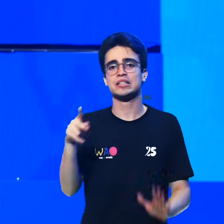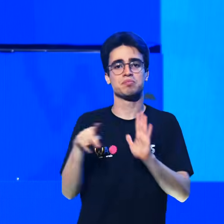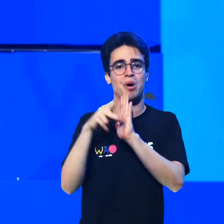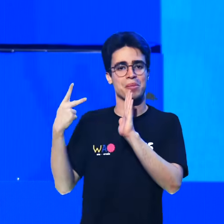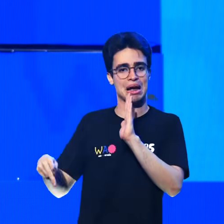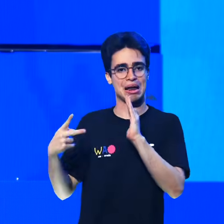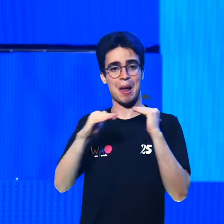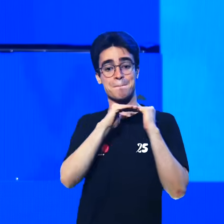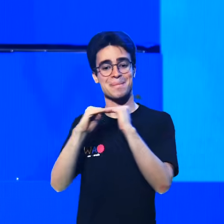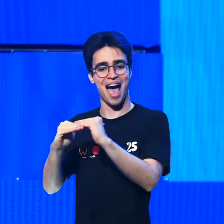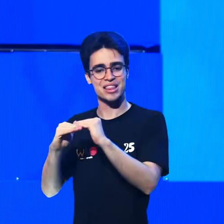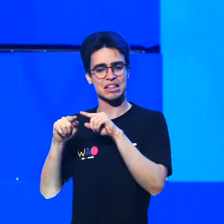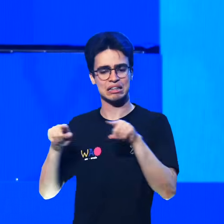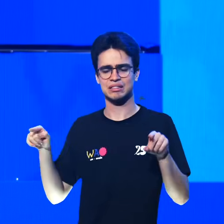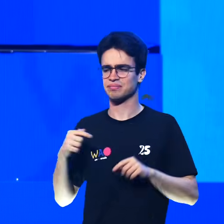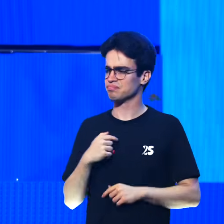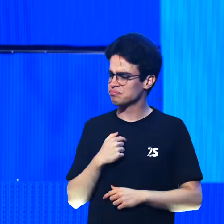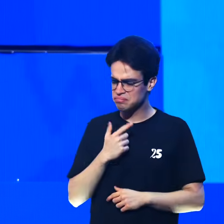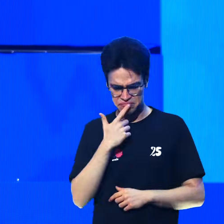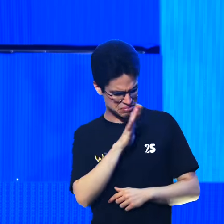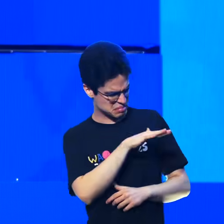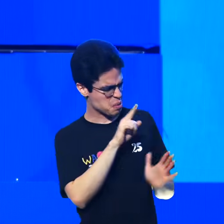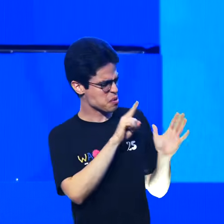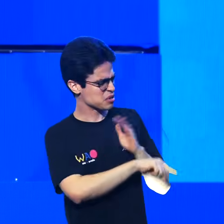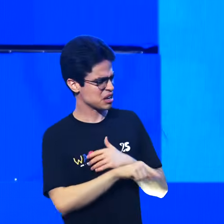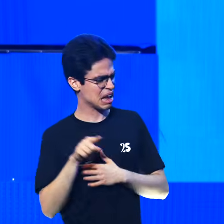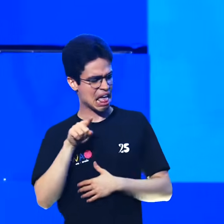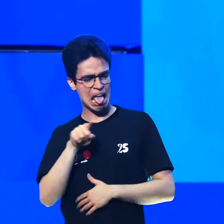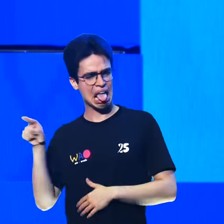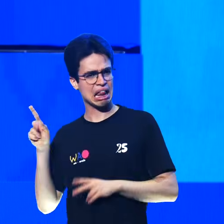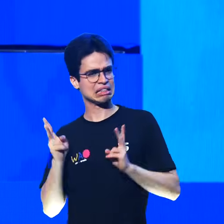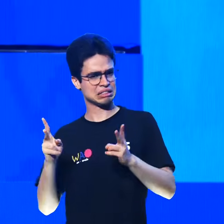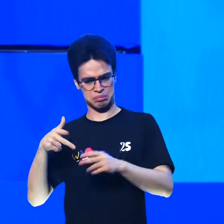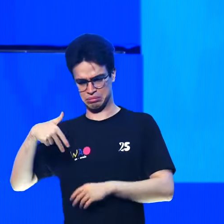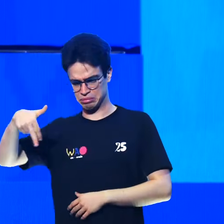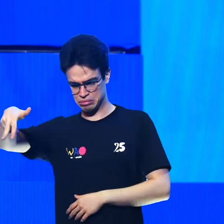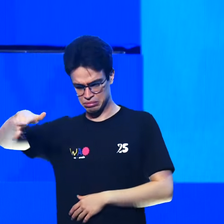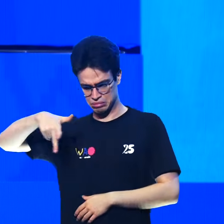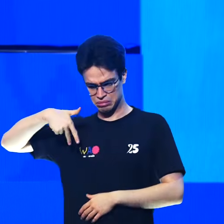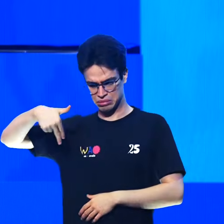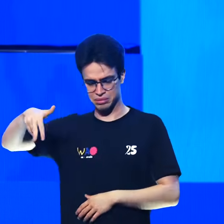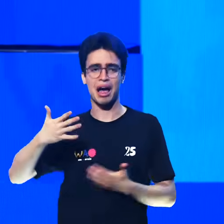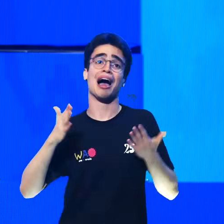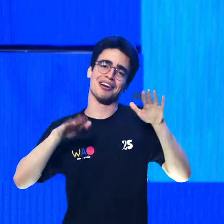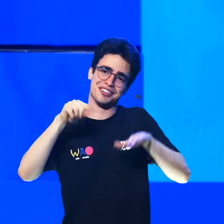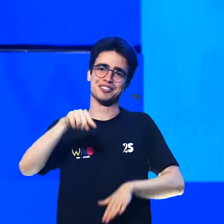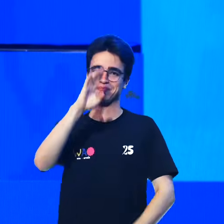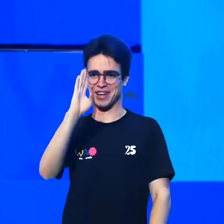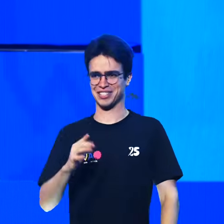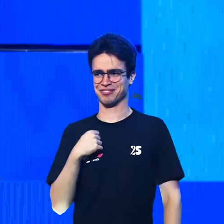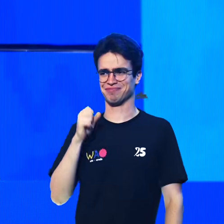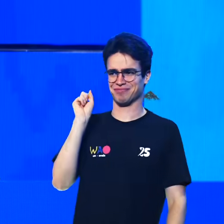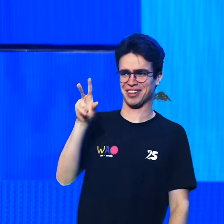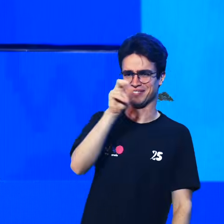daqueles rabinos. E eu perguntei para o guia, eu falei, por que eles oram? No Brasil a gente também vê alguns esquisitos orando